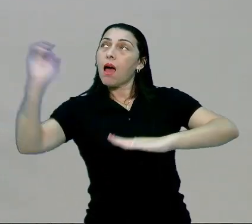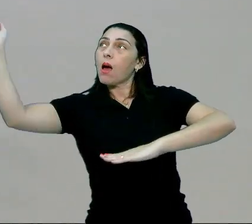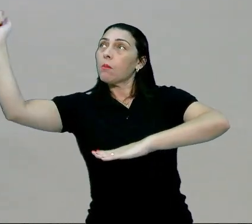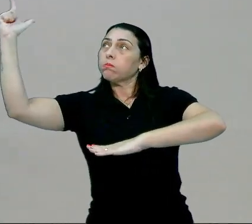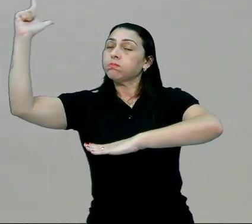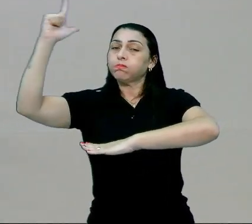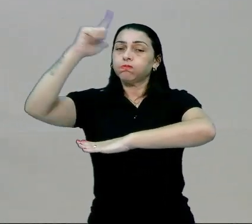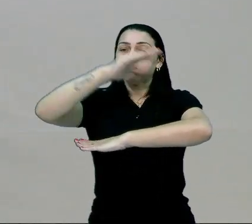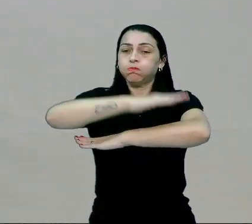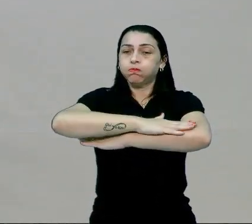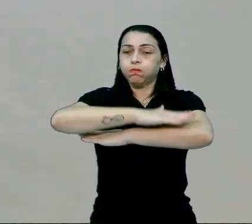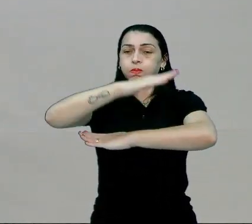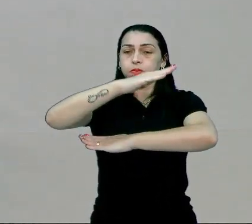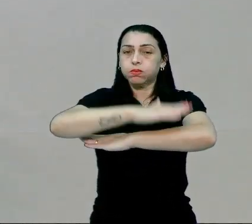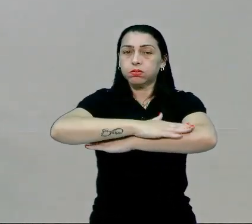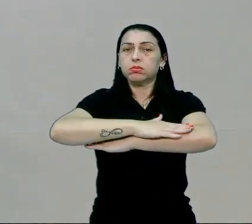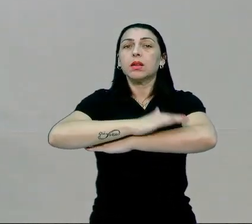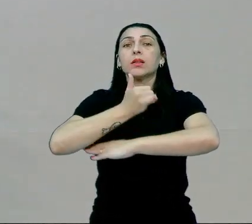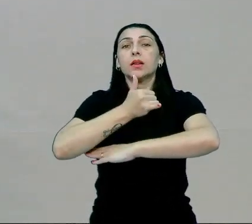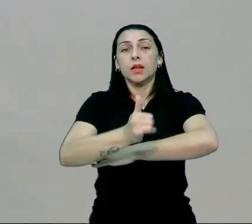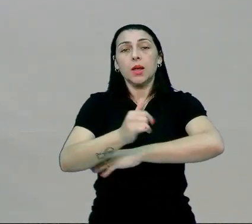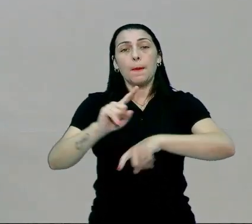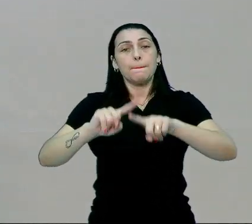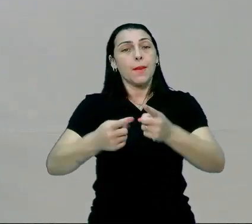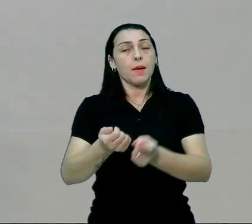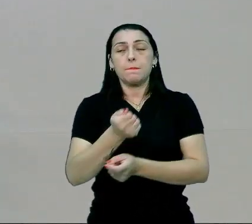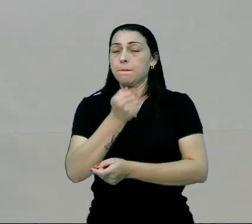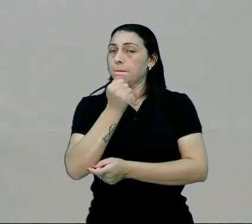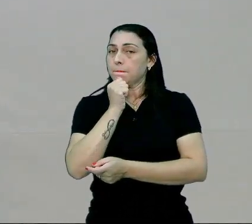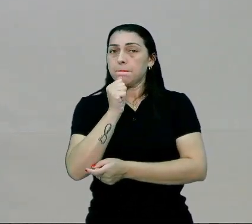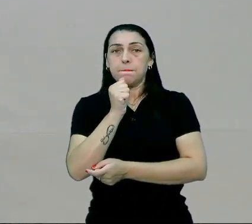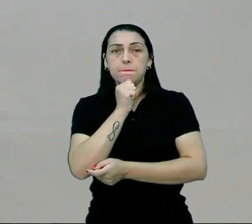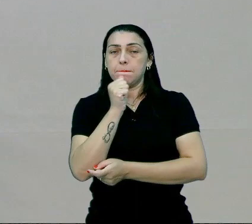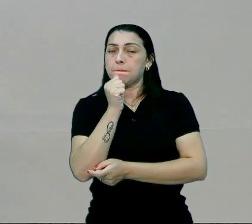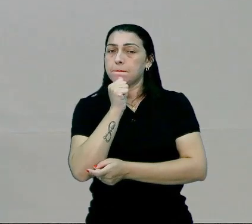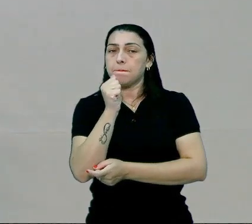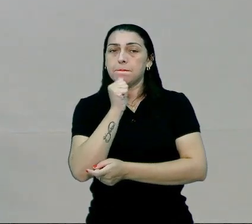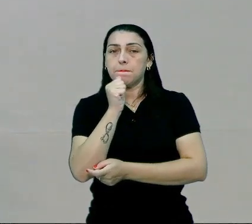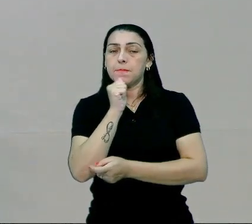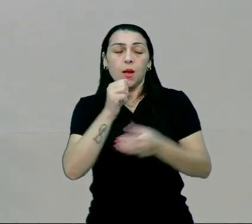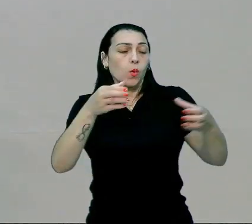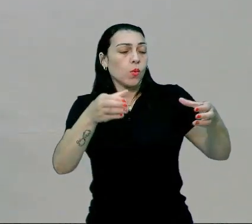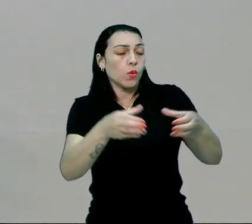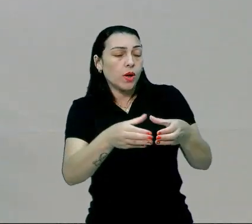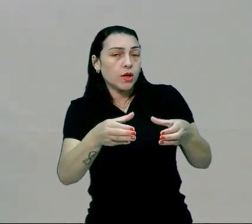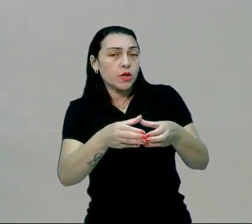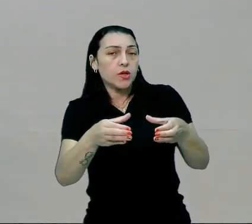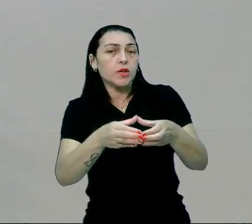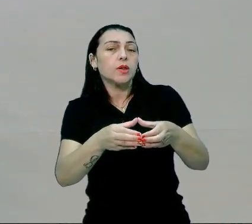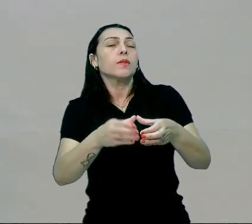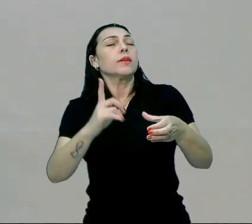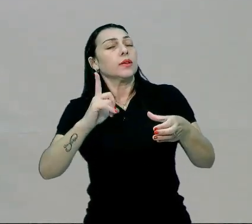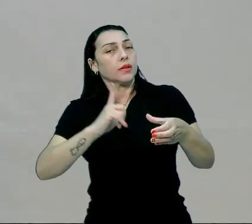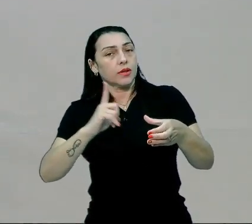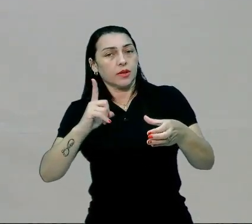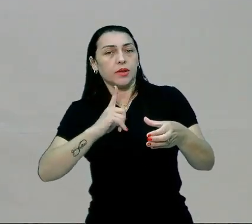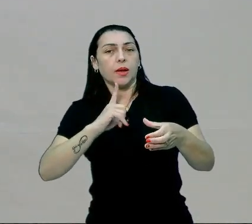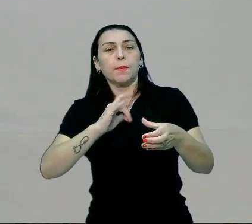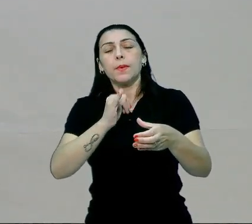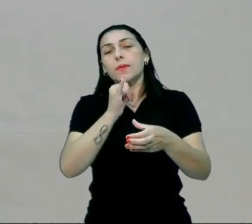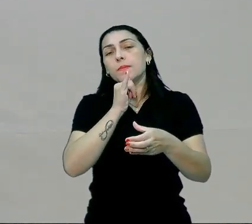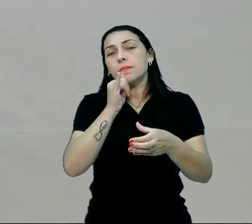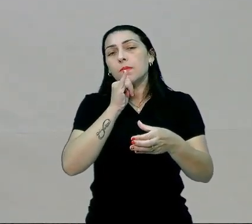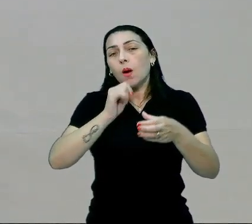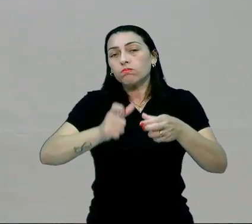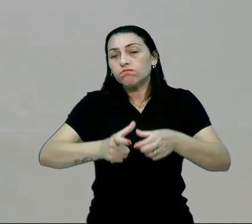energia solar, né? Mas isso ainda não é algo eminentemente coletivo que vem atingir, digamos assim,